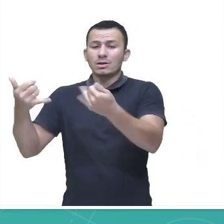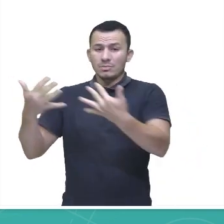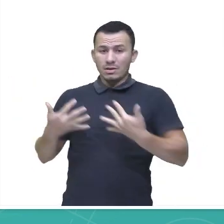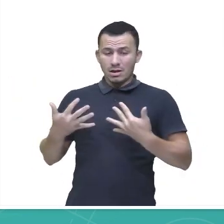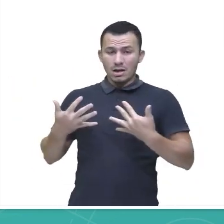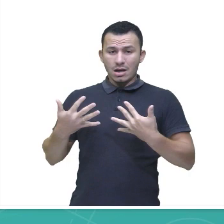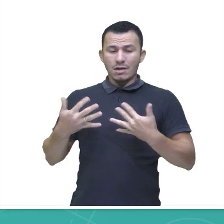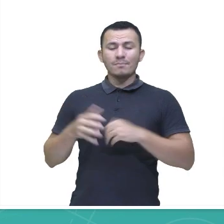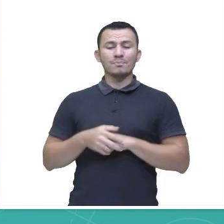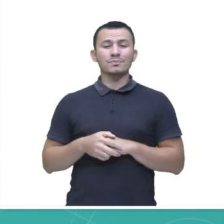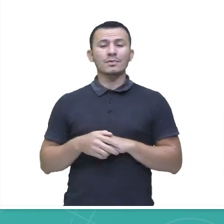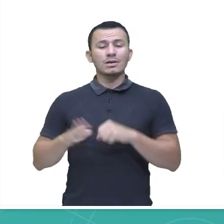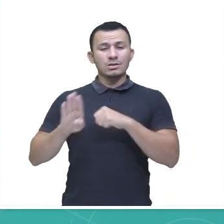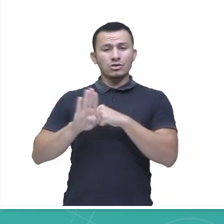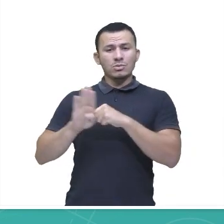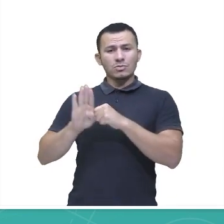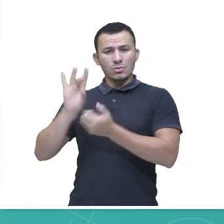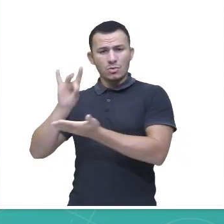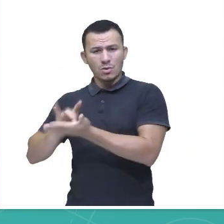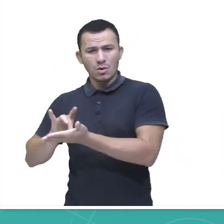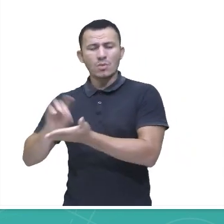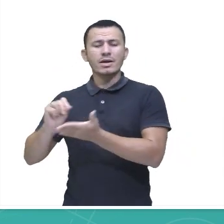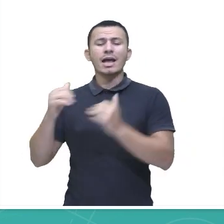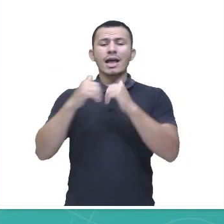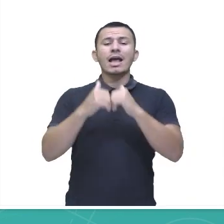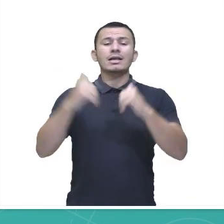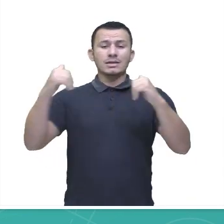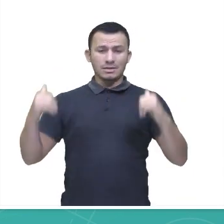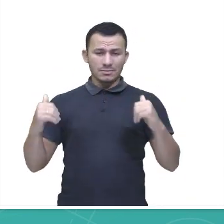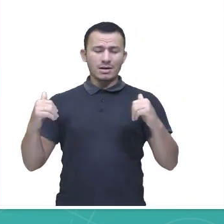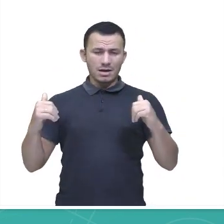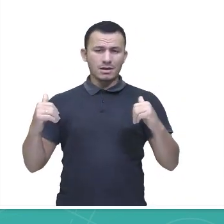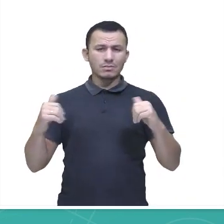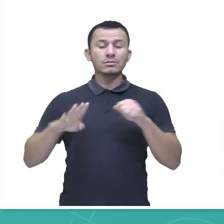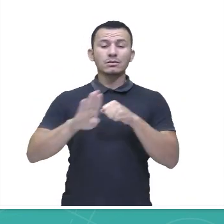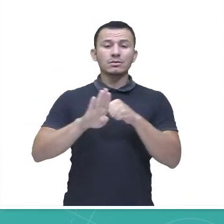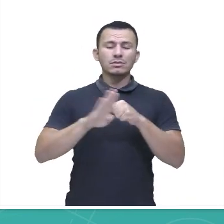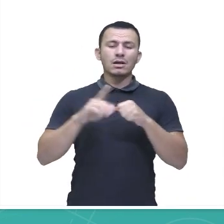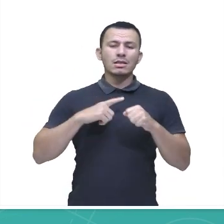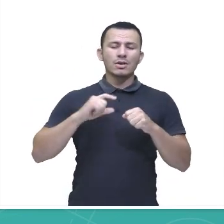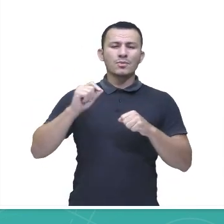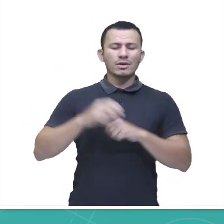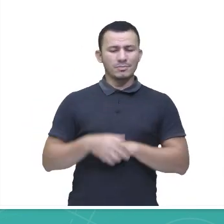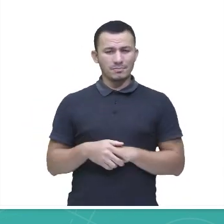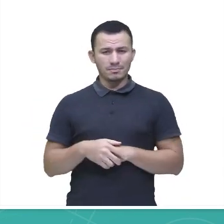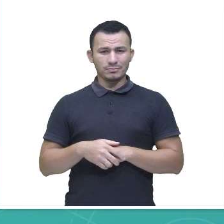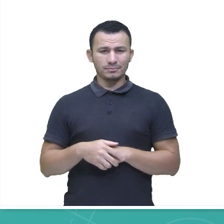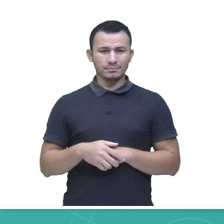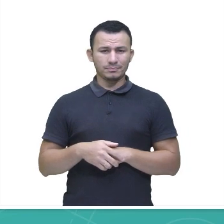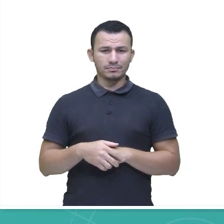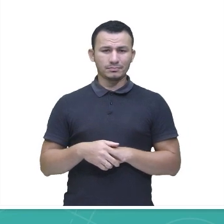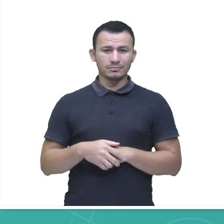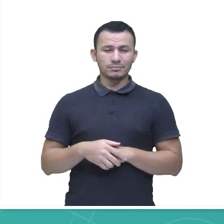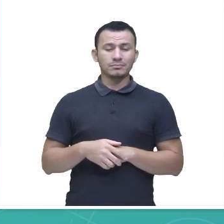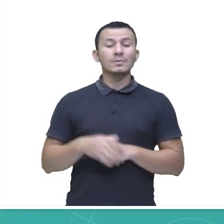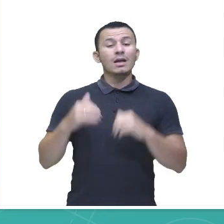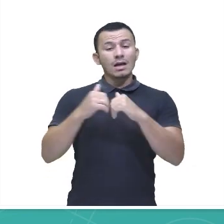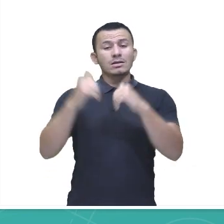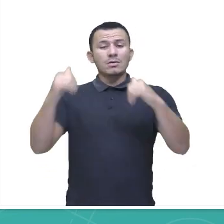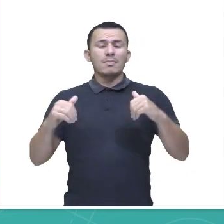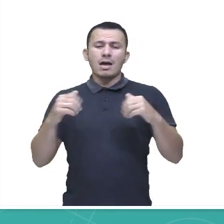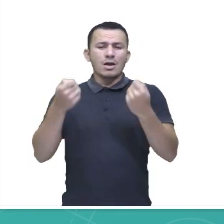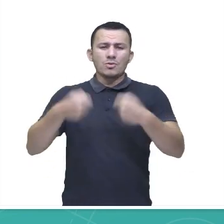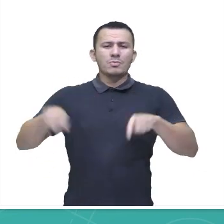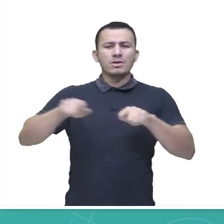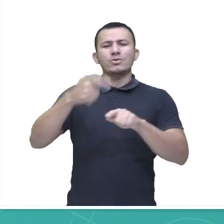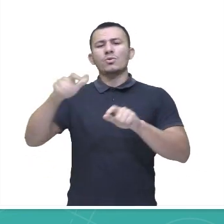substantivo, concreto, e concreto é a divisão. É todo aquele que existe por si mesmo, que não precisa de outro ser para